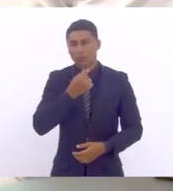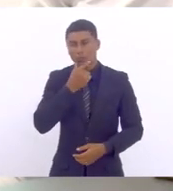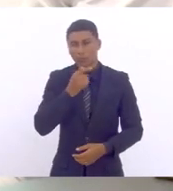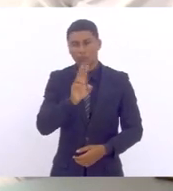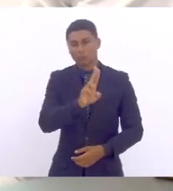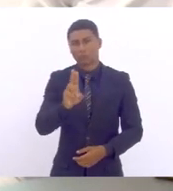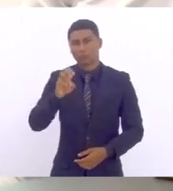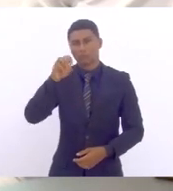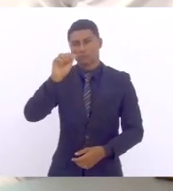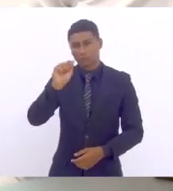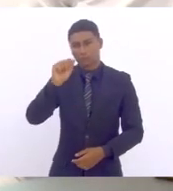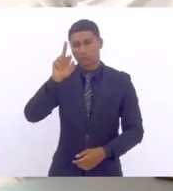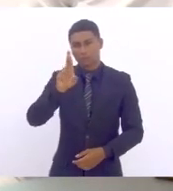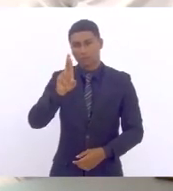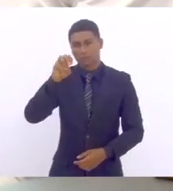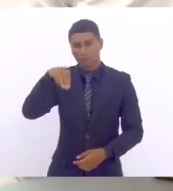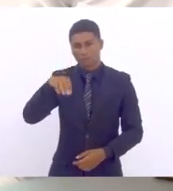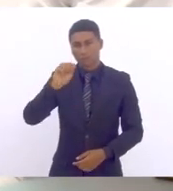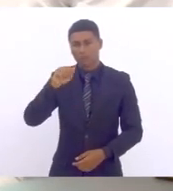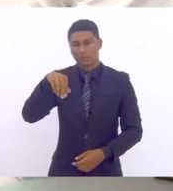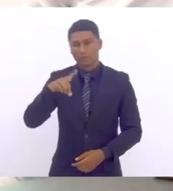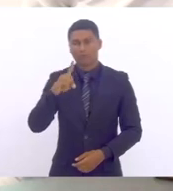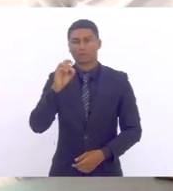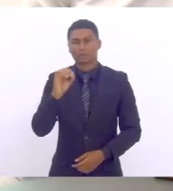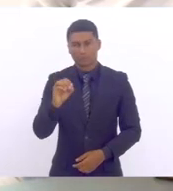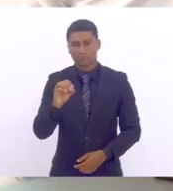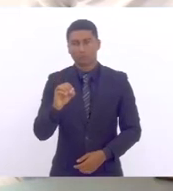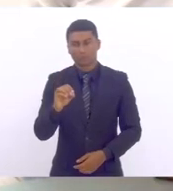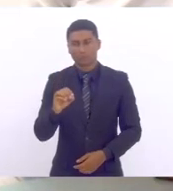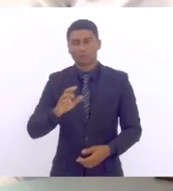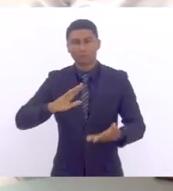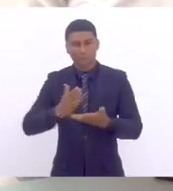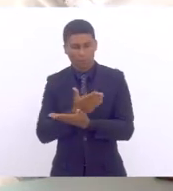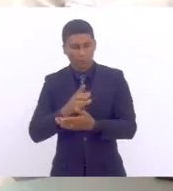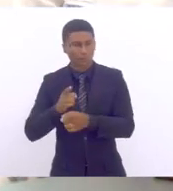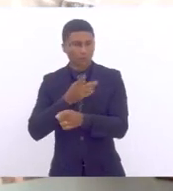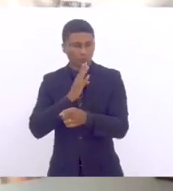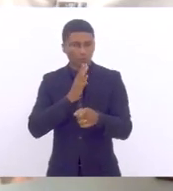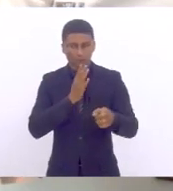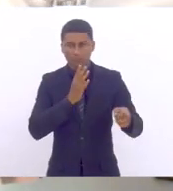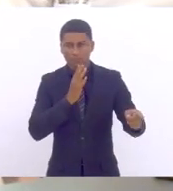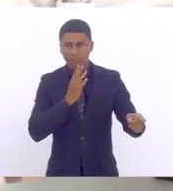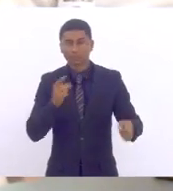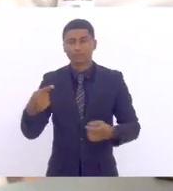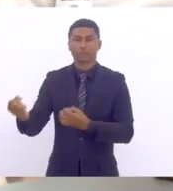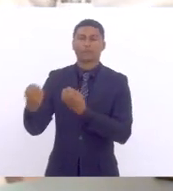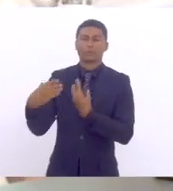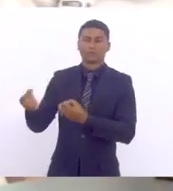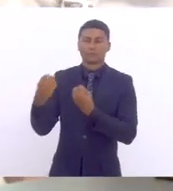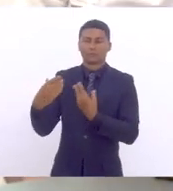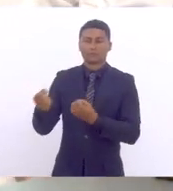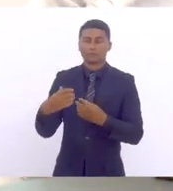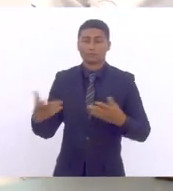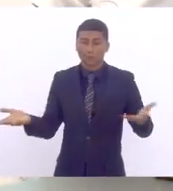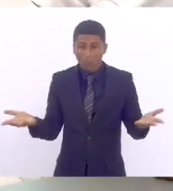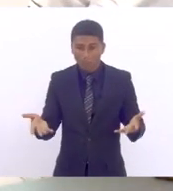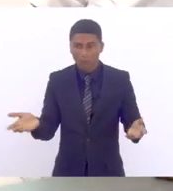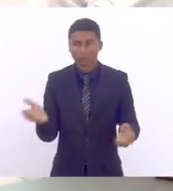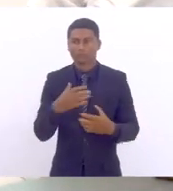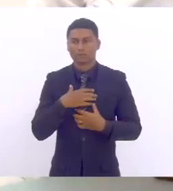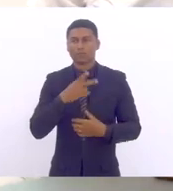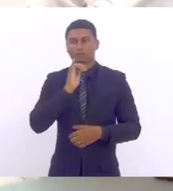Chiquinho já foi, mas foi muito amigo dele, de alguns aqui, me ensinou muito. E hoje eu fico